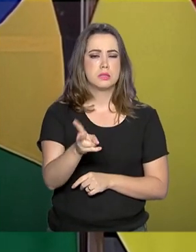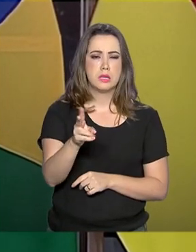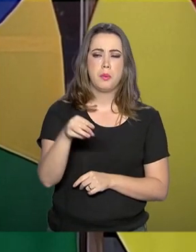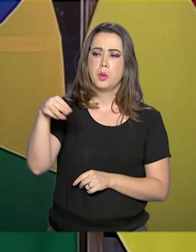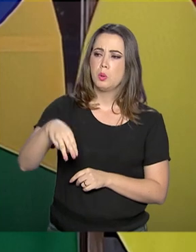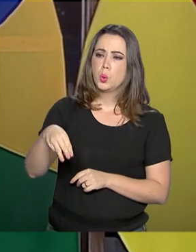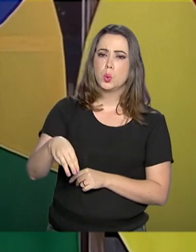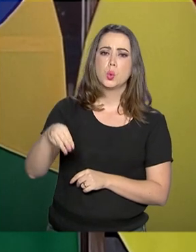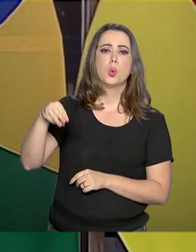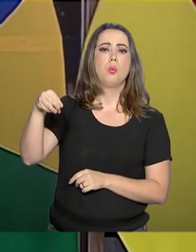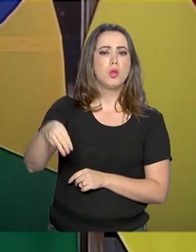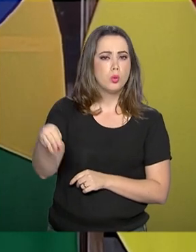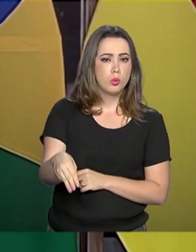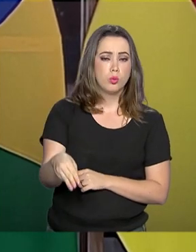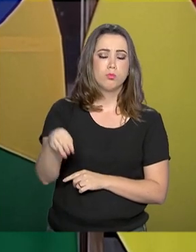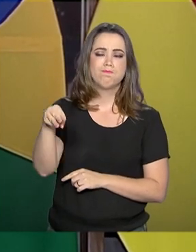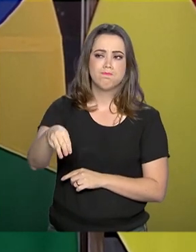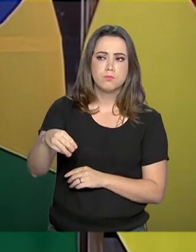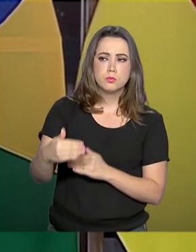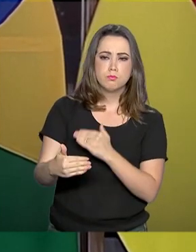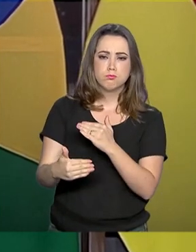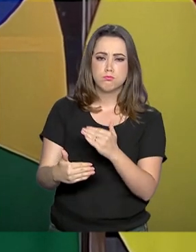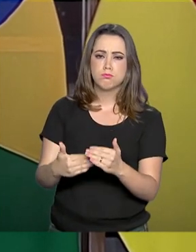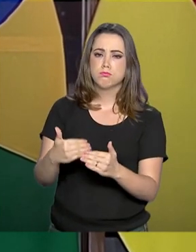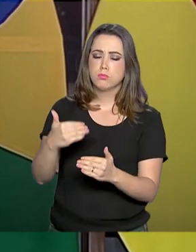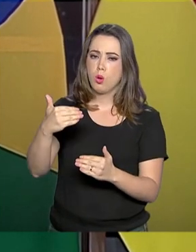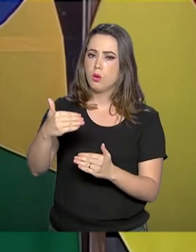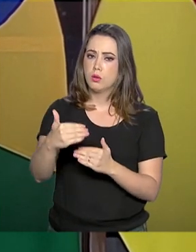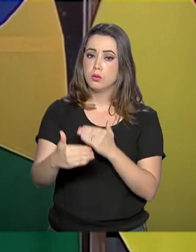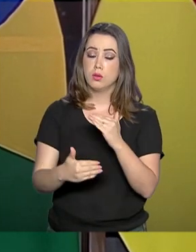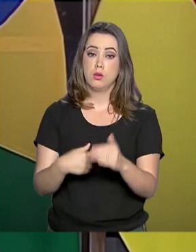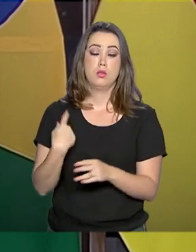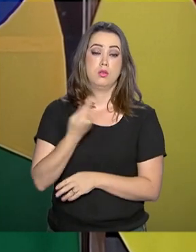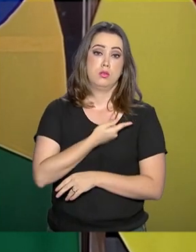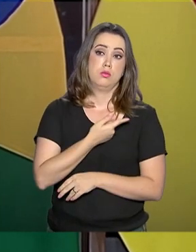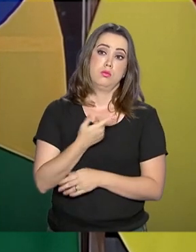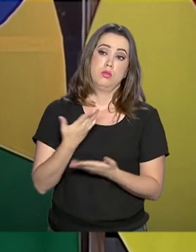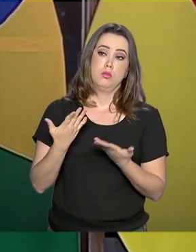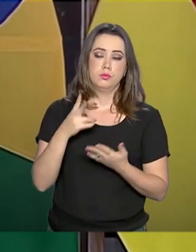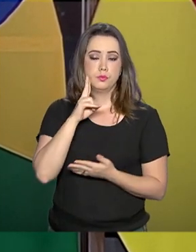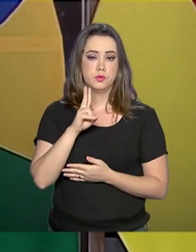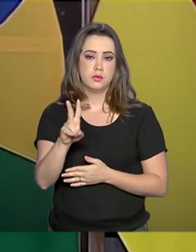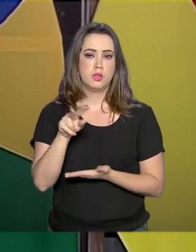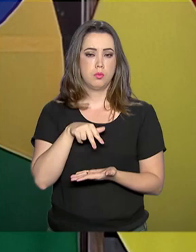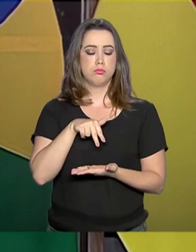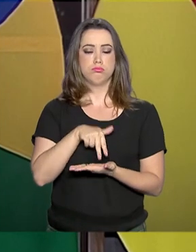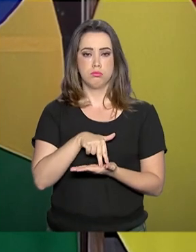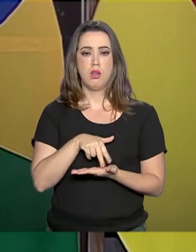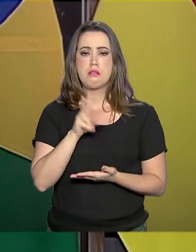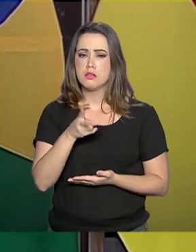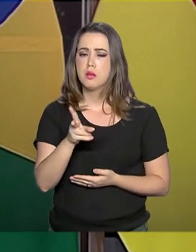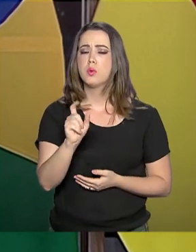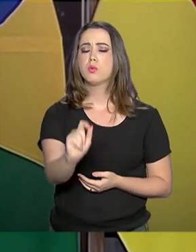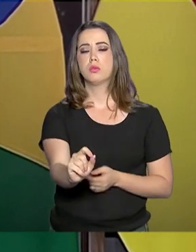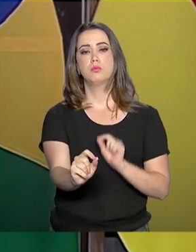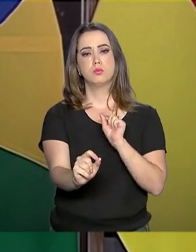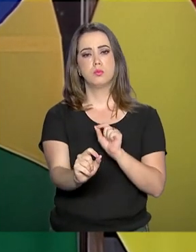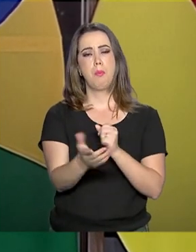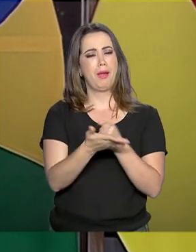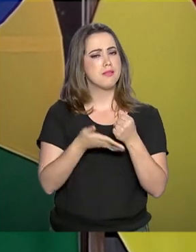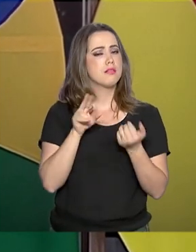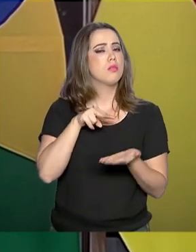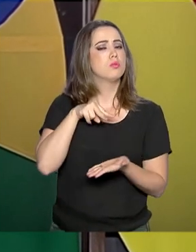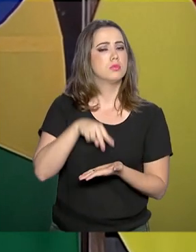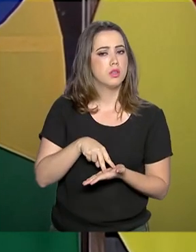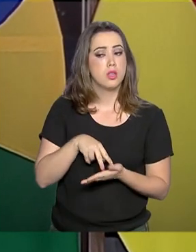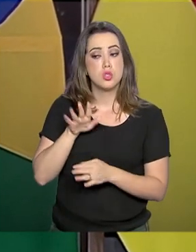minuto para ver a a a evolução é e nos posicionarmos nisso mas a nossa posição de base continua sendo evidentemente